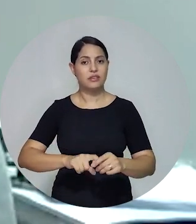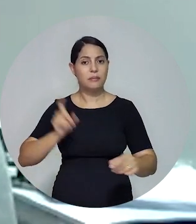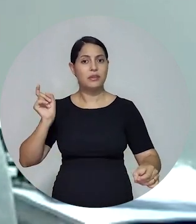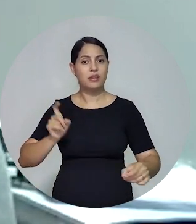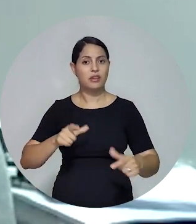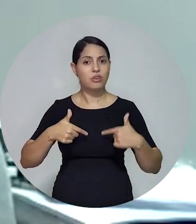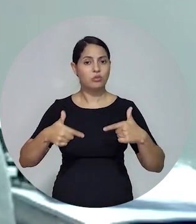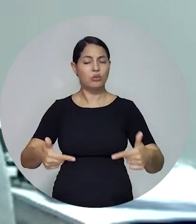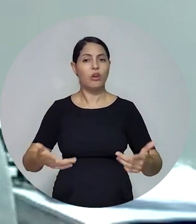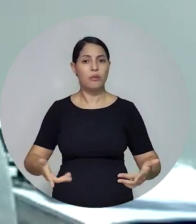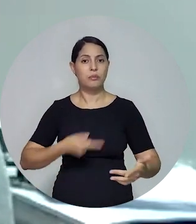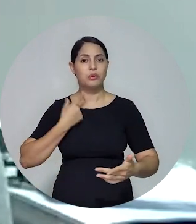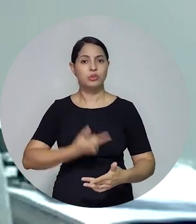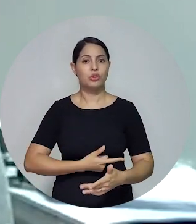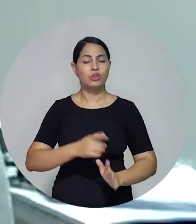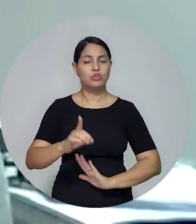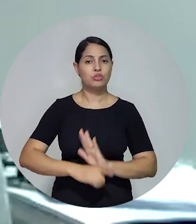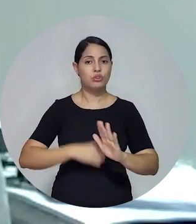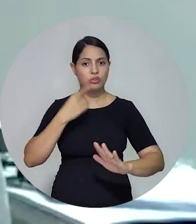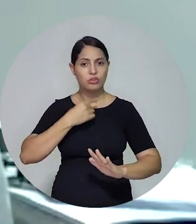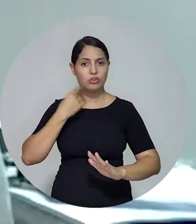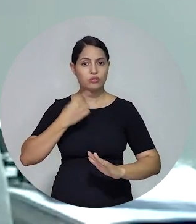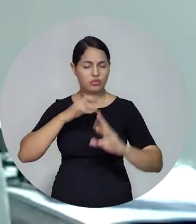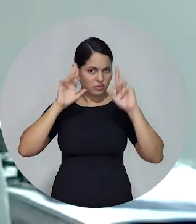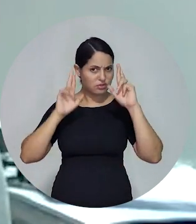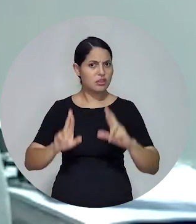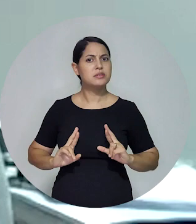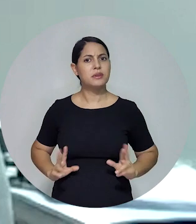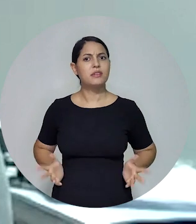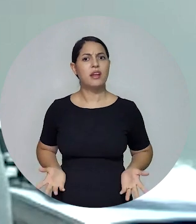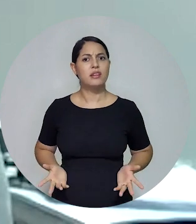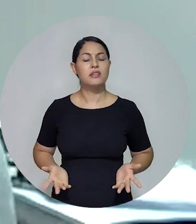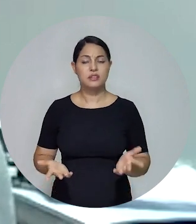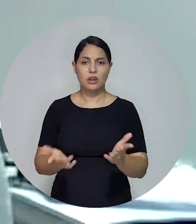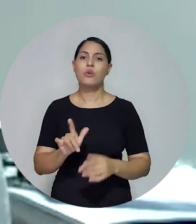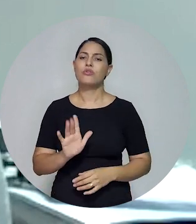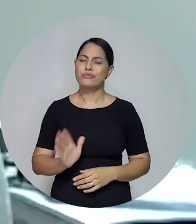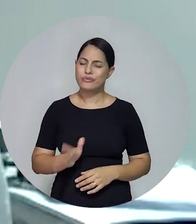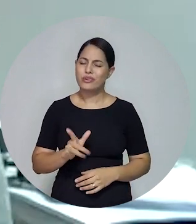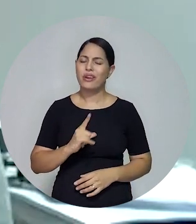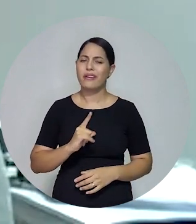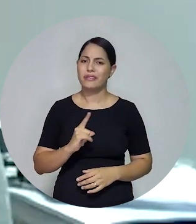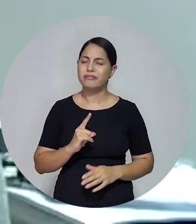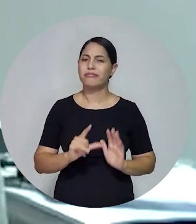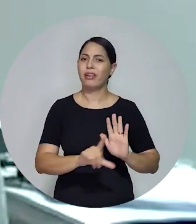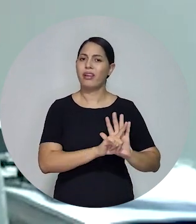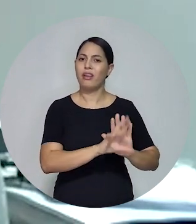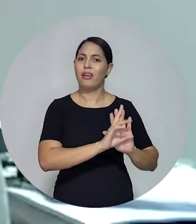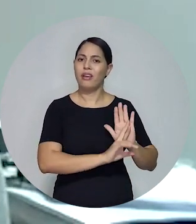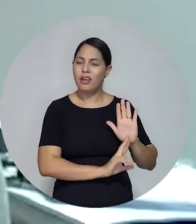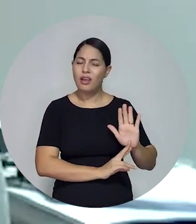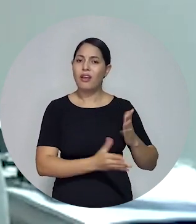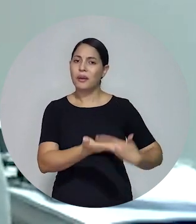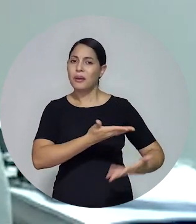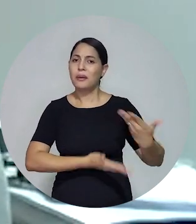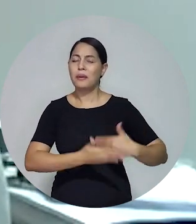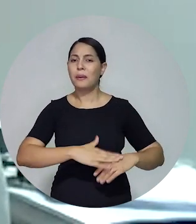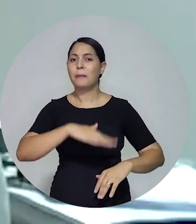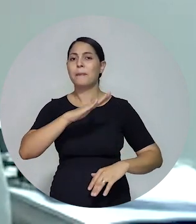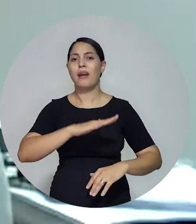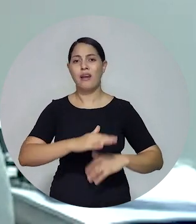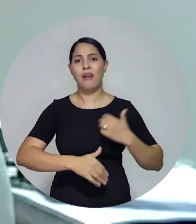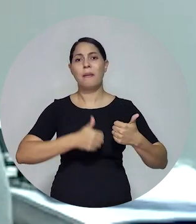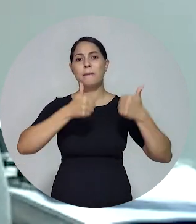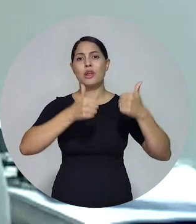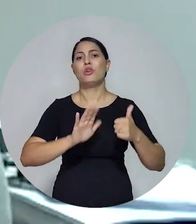cidadão de forma livre, independente, autônoma e com as nossas prerrogativas respeitadas. Já melhorou muito, já avançamos muito no